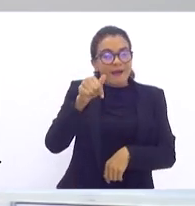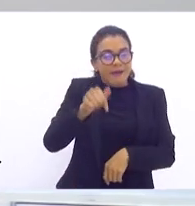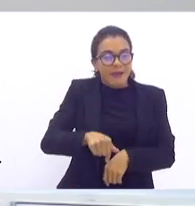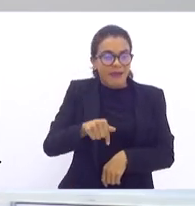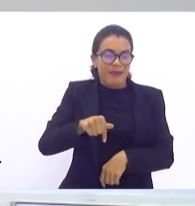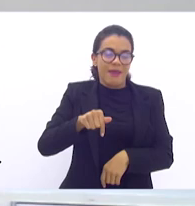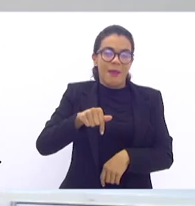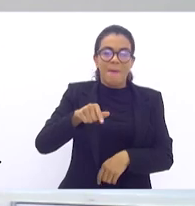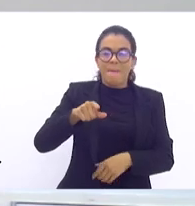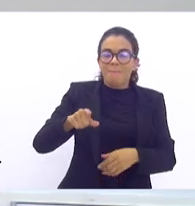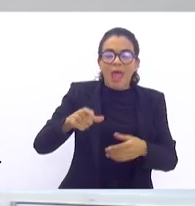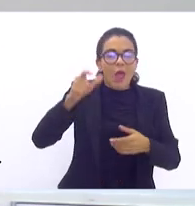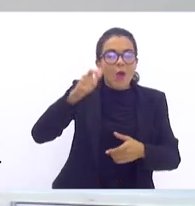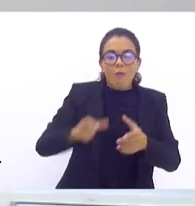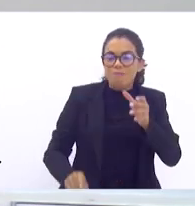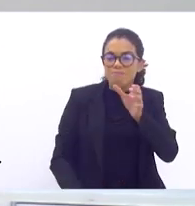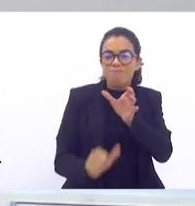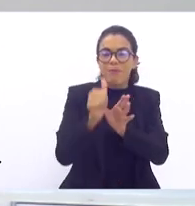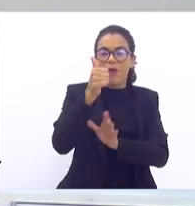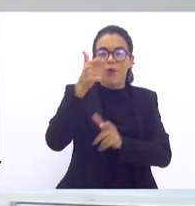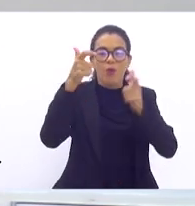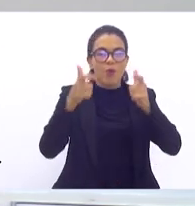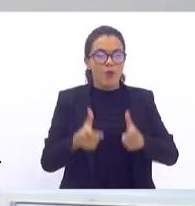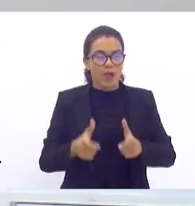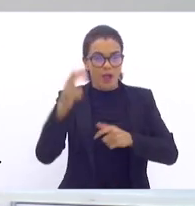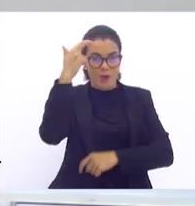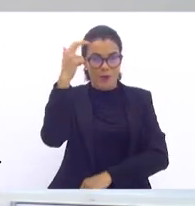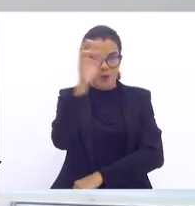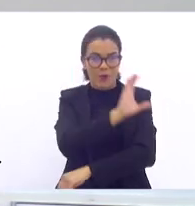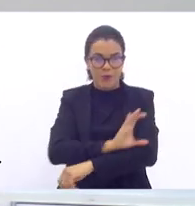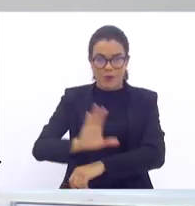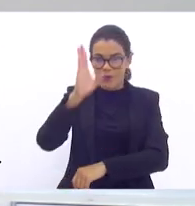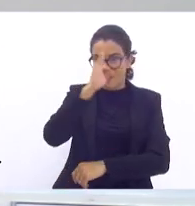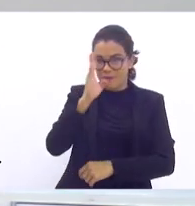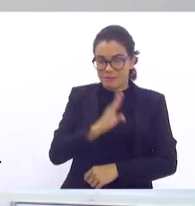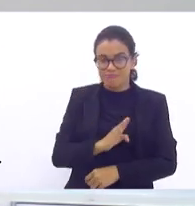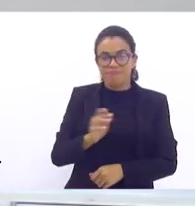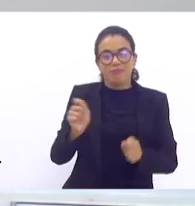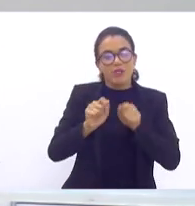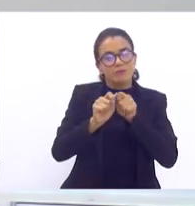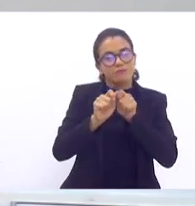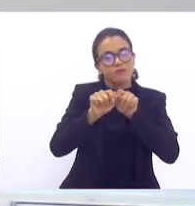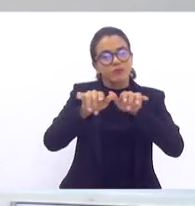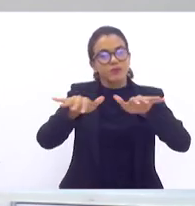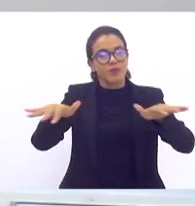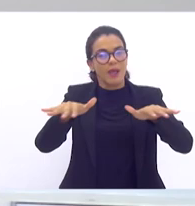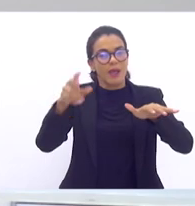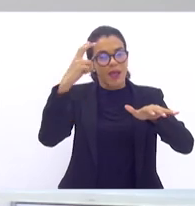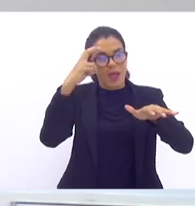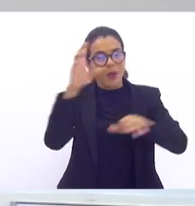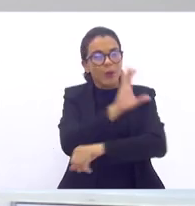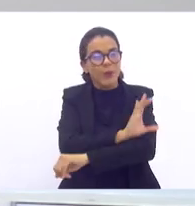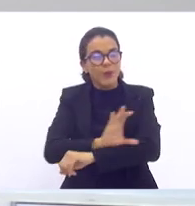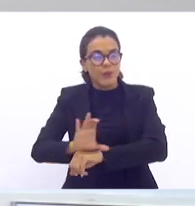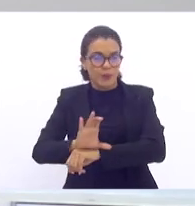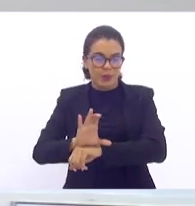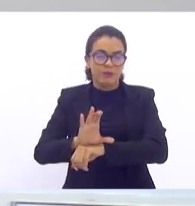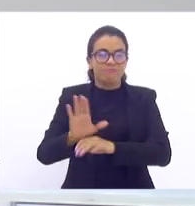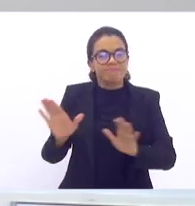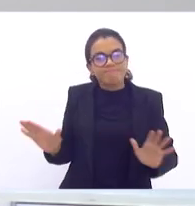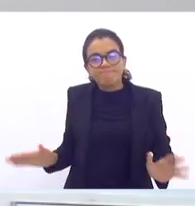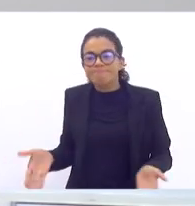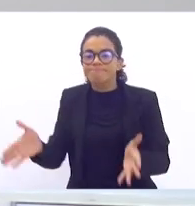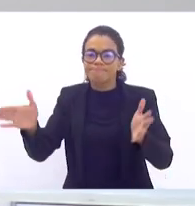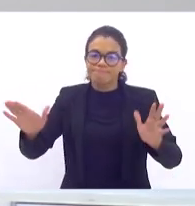né tudo que é cultural do Brasil passa pelo Rio de Janeiro a gente possa difundir essa Cultura né para essas pessoas